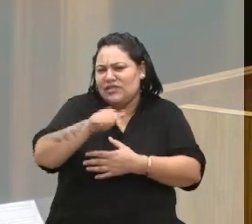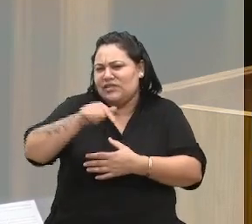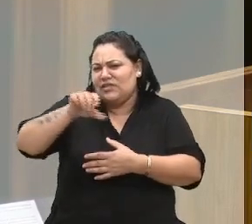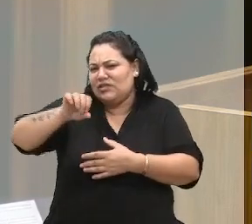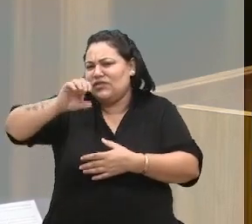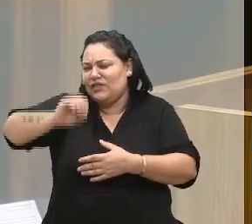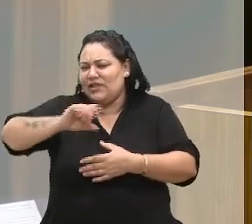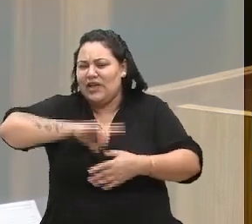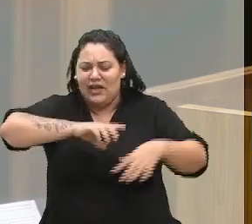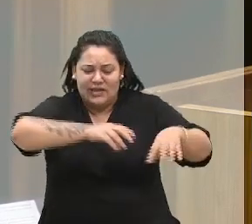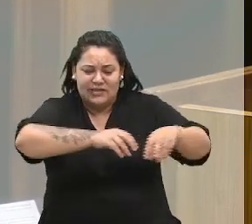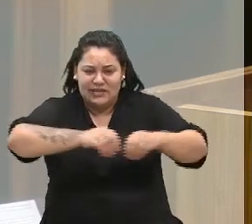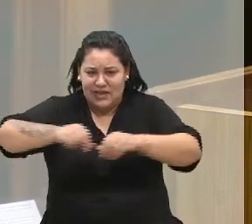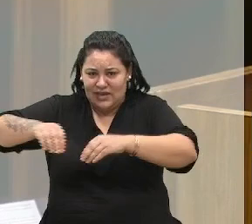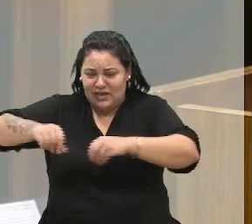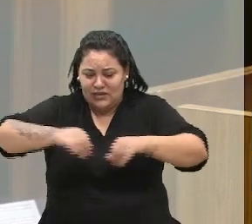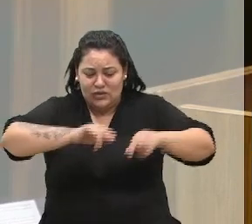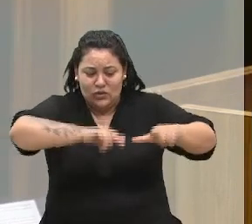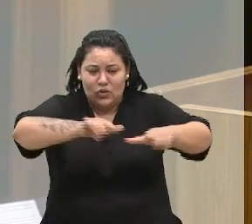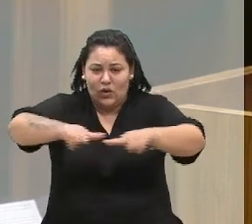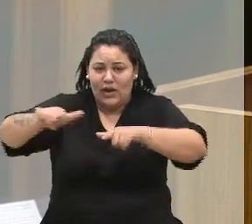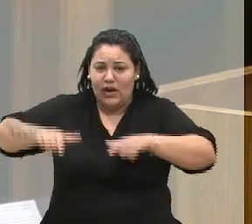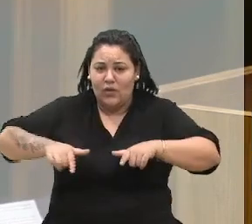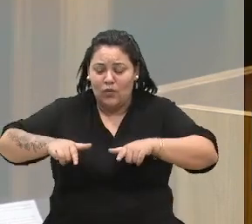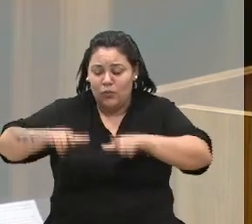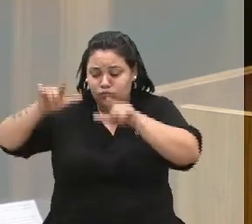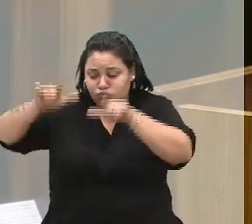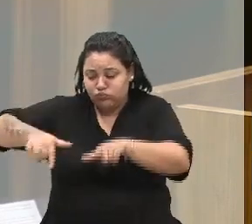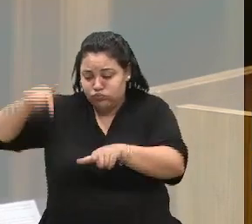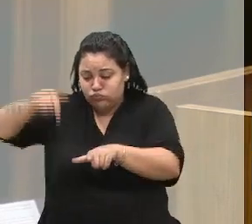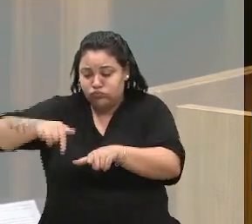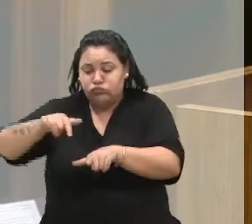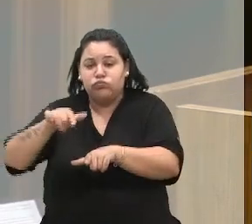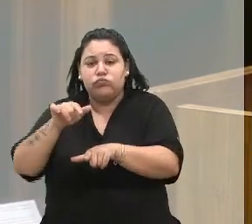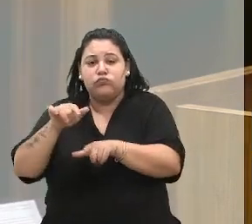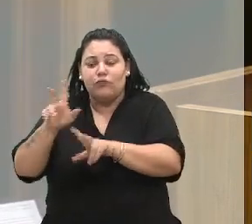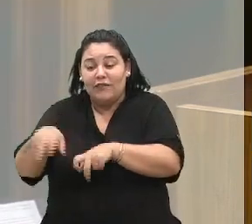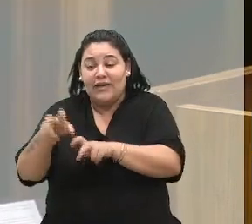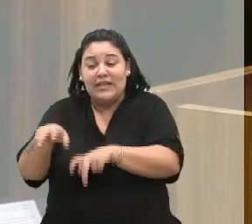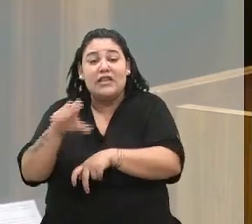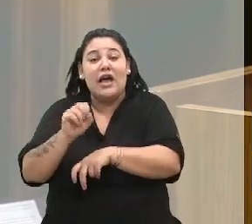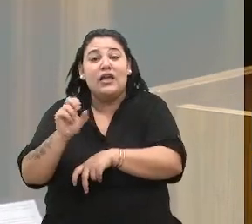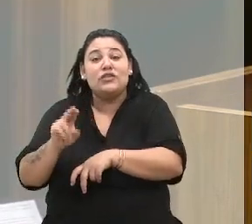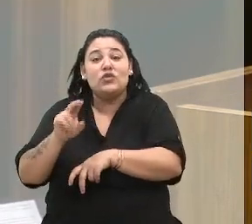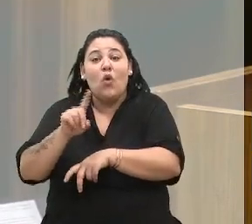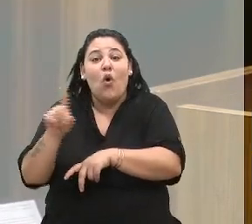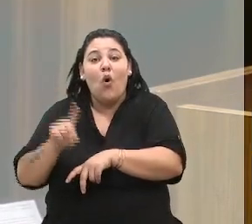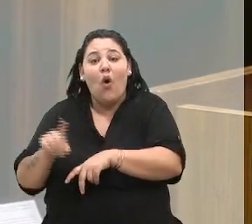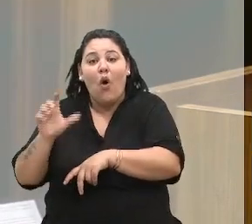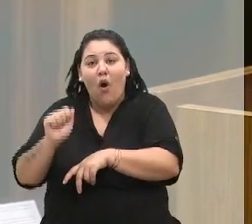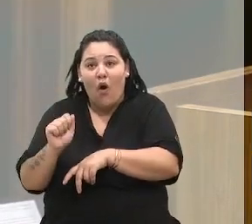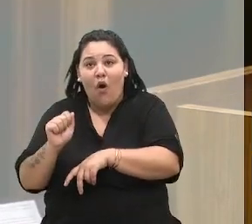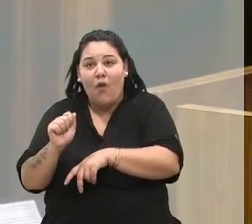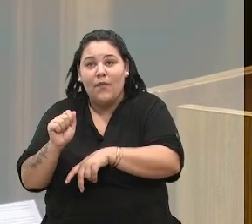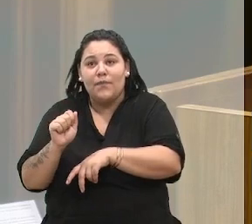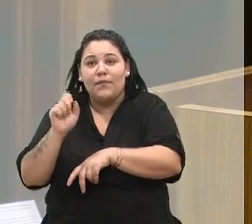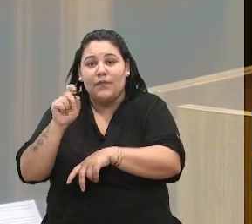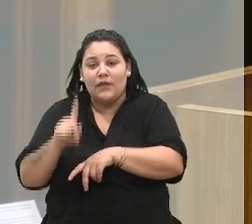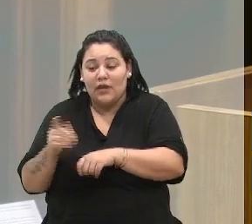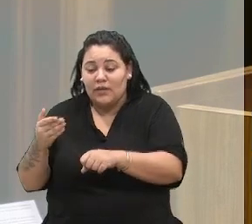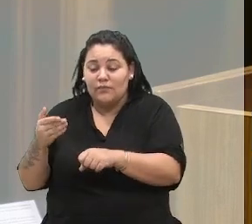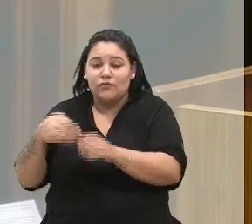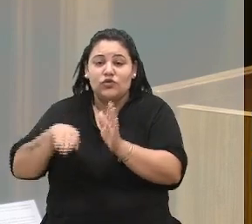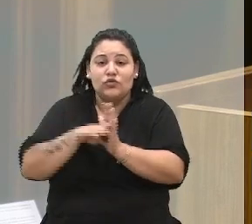as terras onde é o distrito de Fazenda Souza, a minha terra, foram ocupadas por Inácio Souza